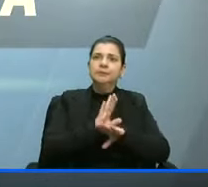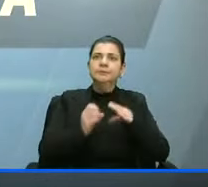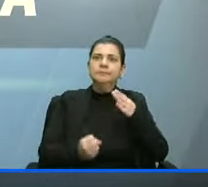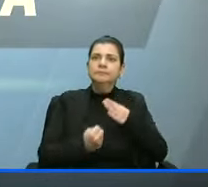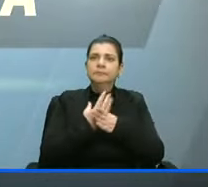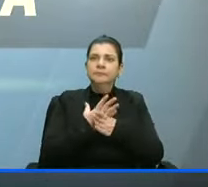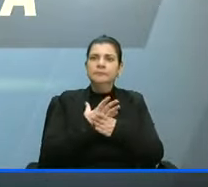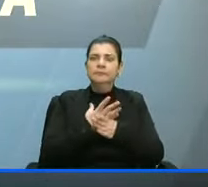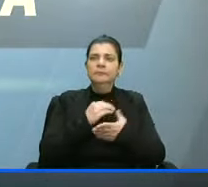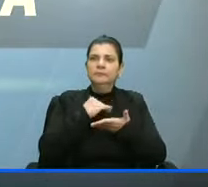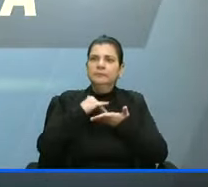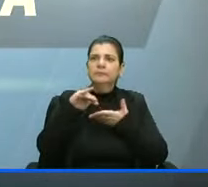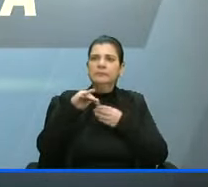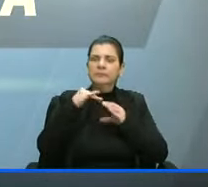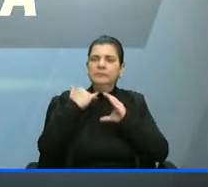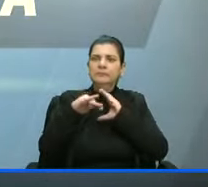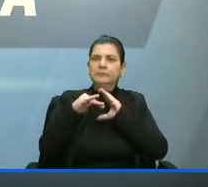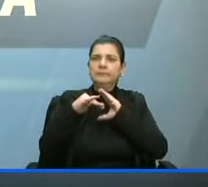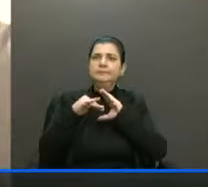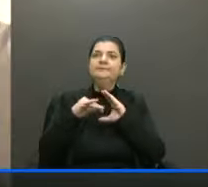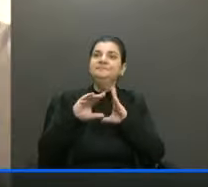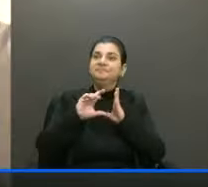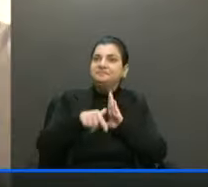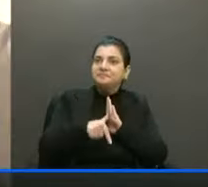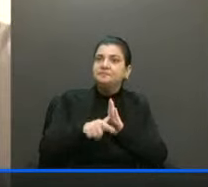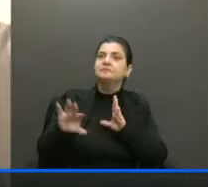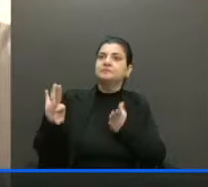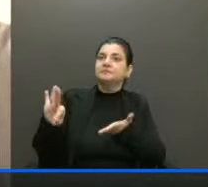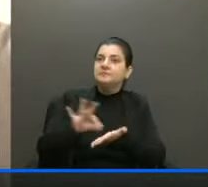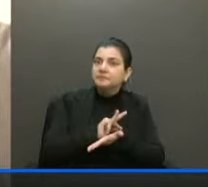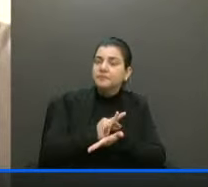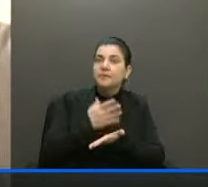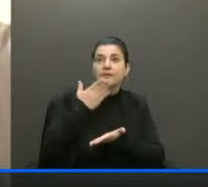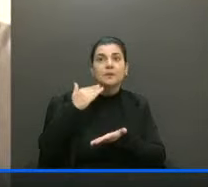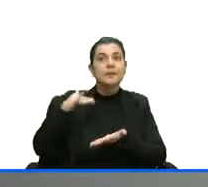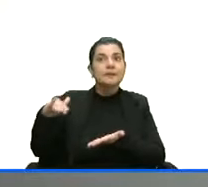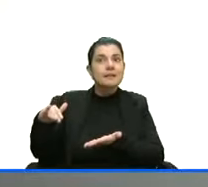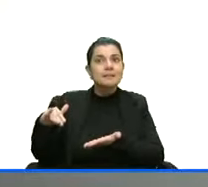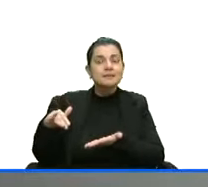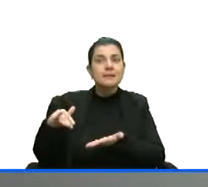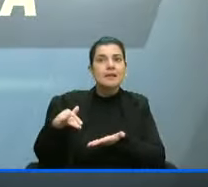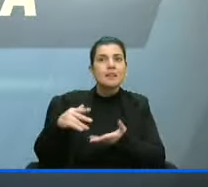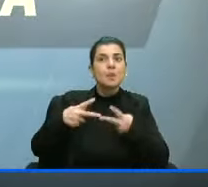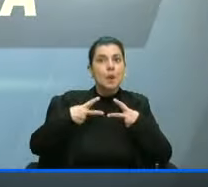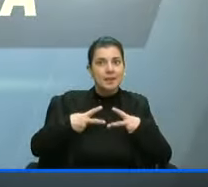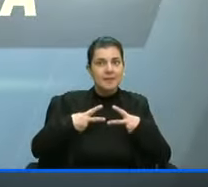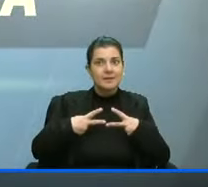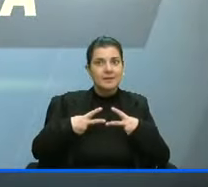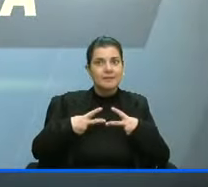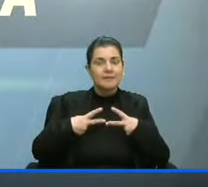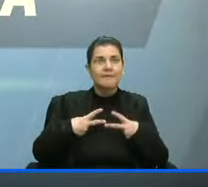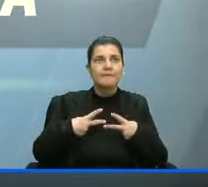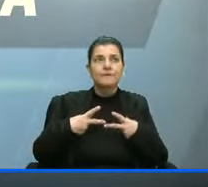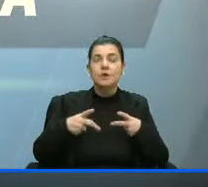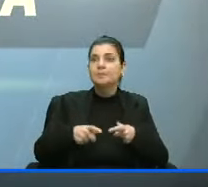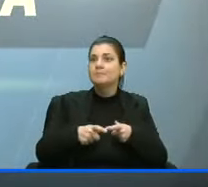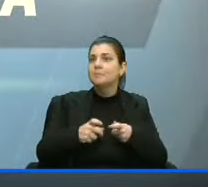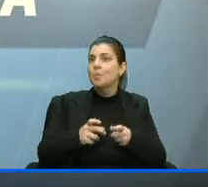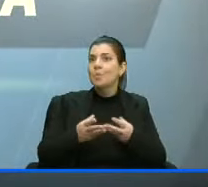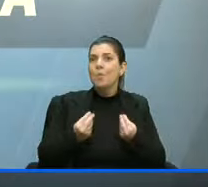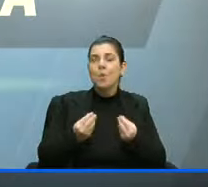depois ainda escrevendo a criança naquele link. Foi realmente um grande